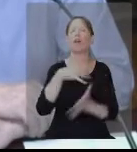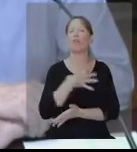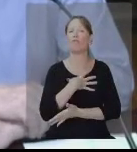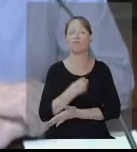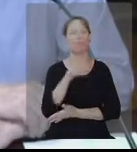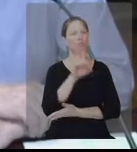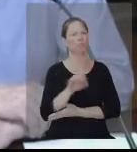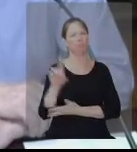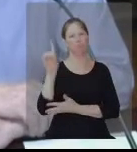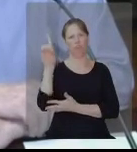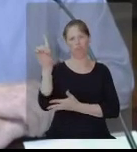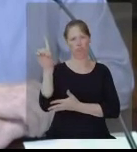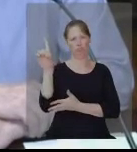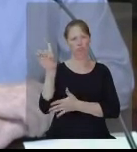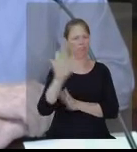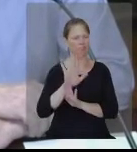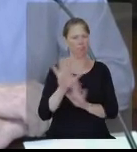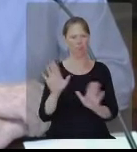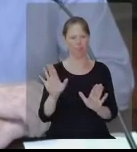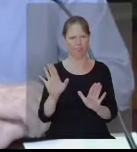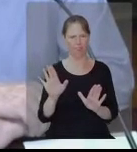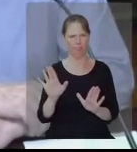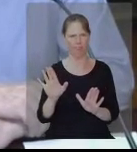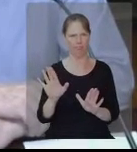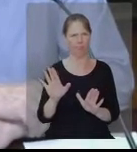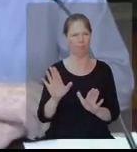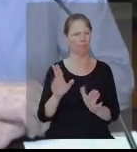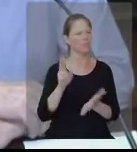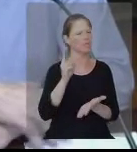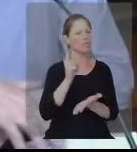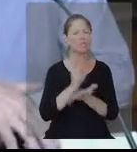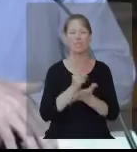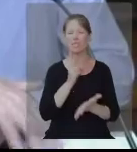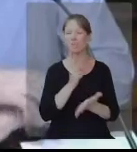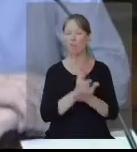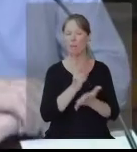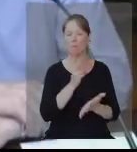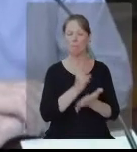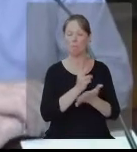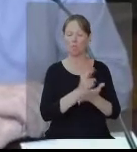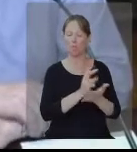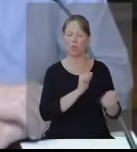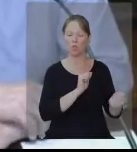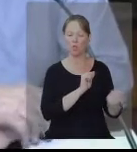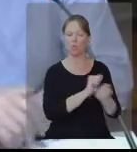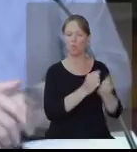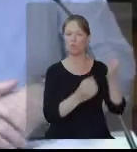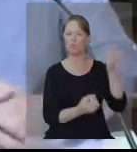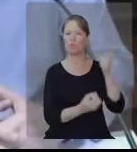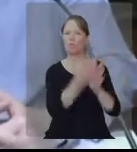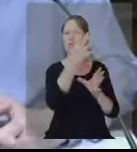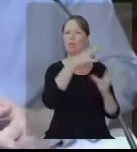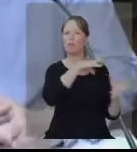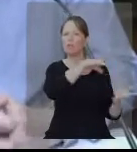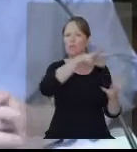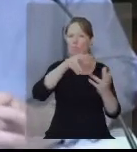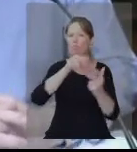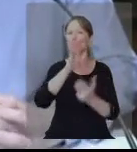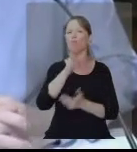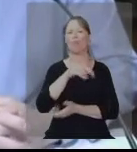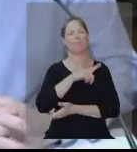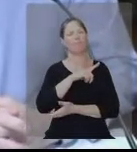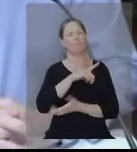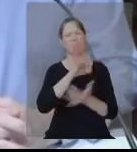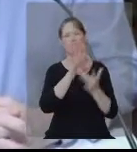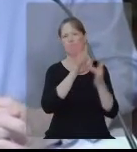de Deus, né? Inclusive, presente já desde a criação do mundo eterno, né?